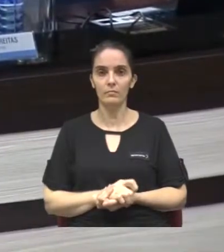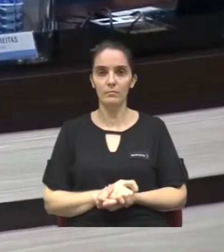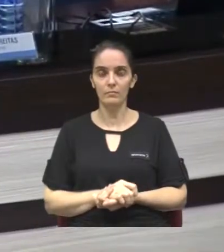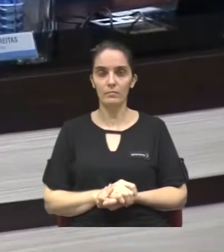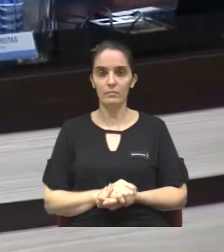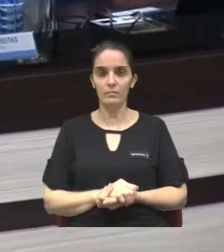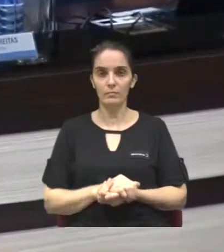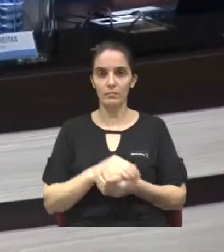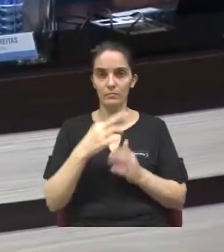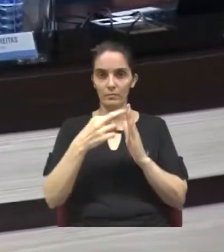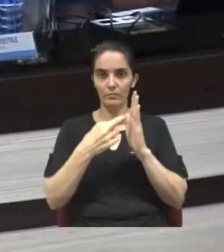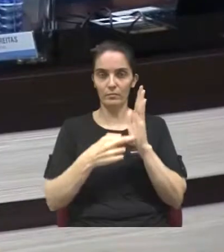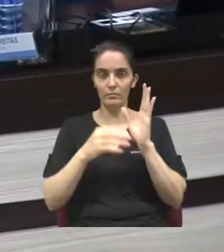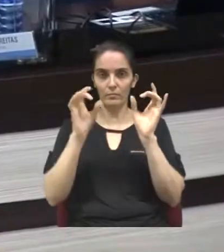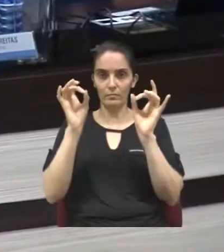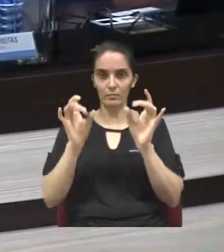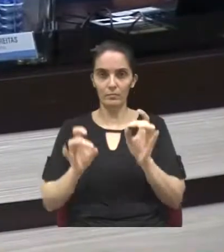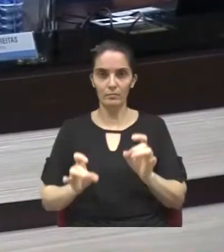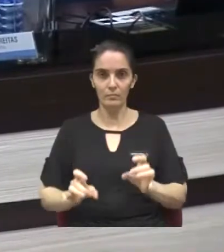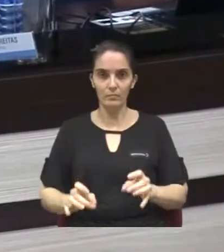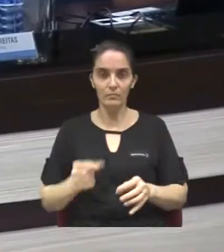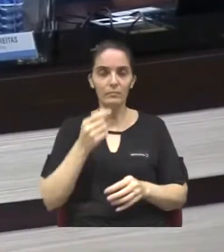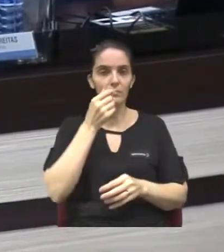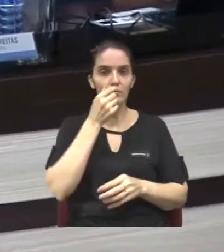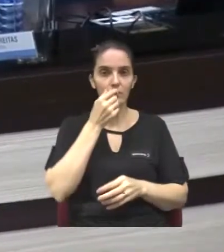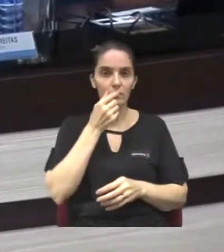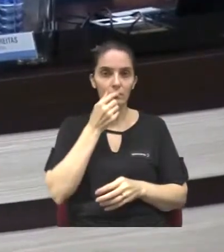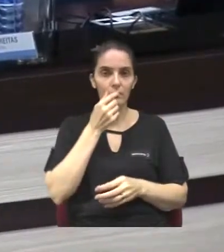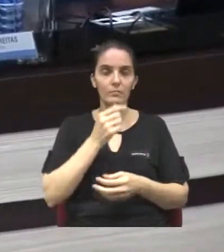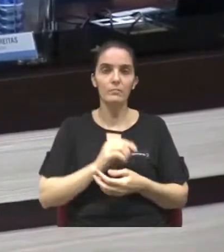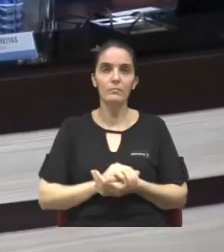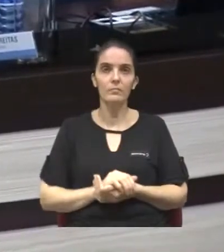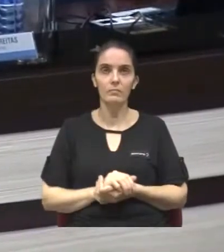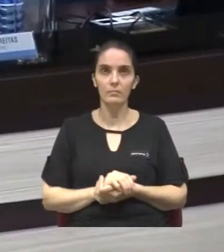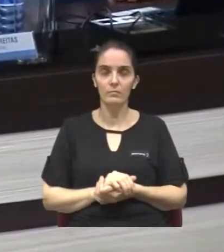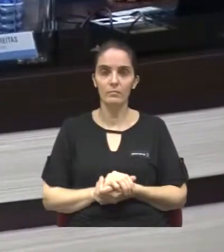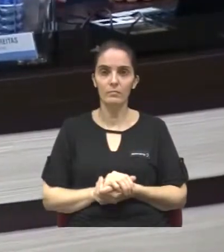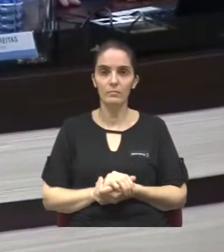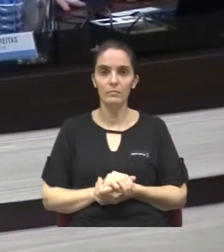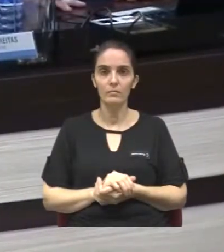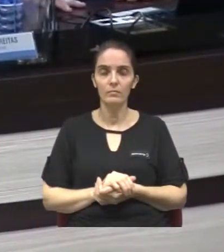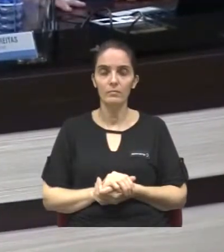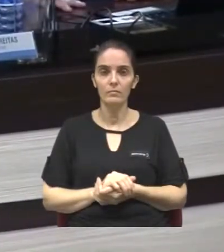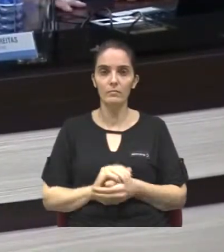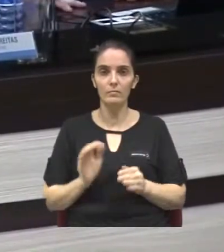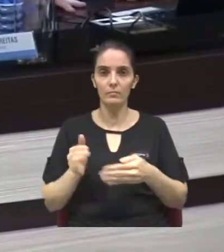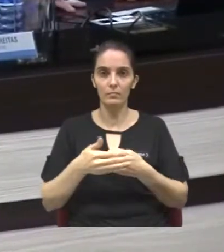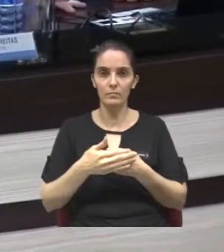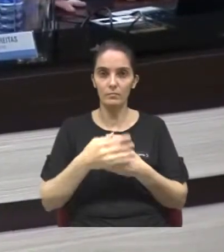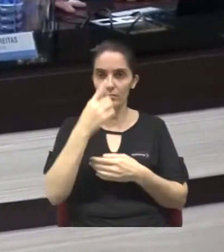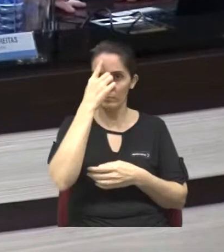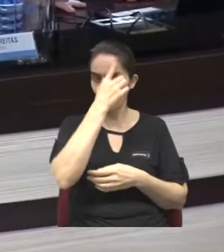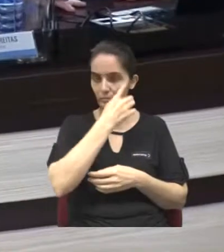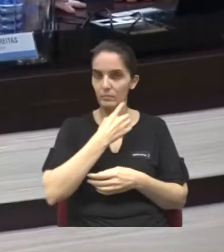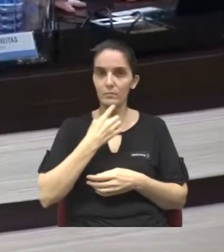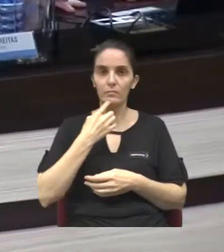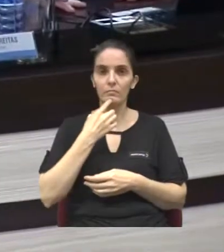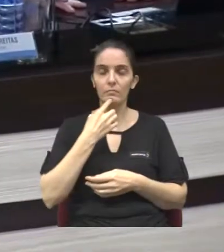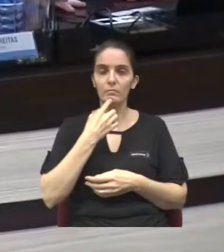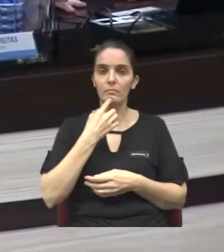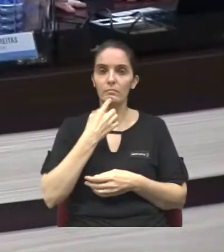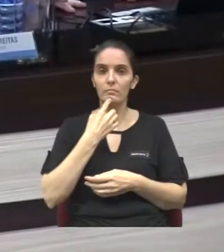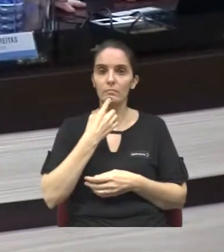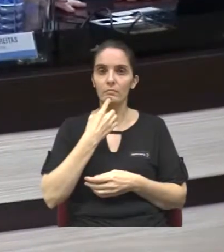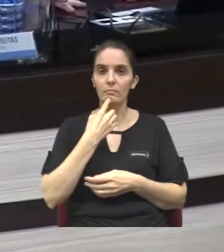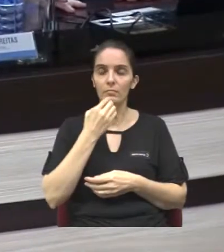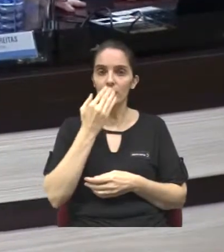Nomeio o relator especial, o nobre vereador Estevão Nogueira. A sessão está suspensa por 30 minutos para elaboração. Questão